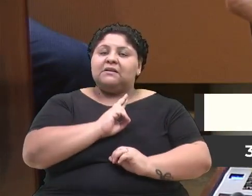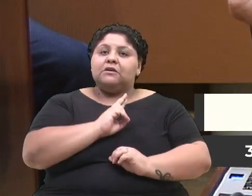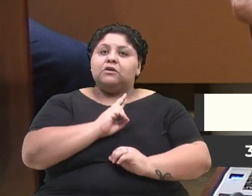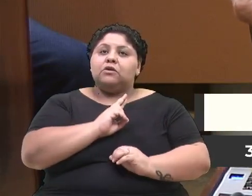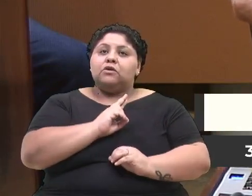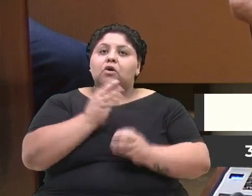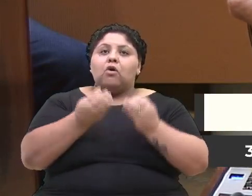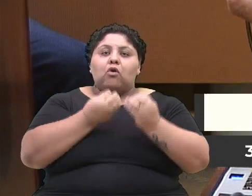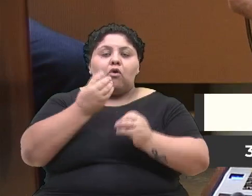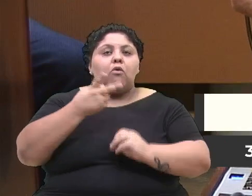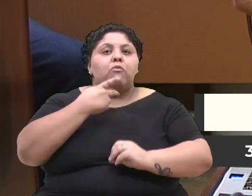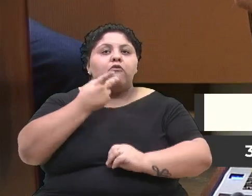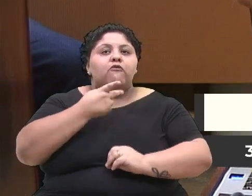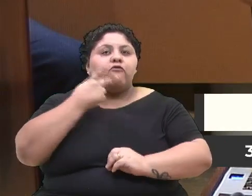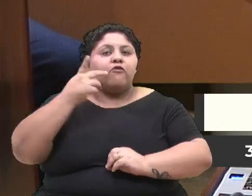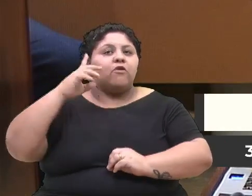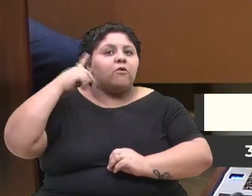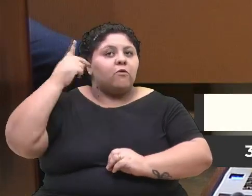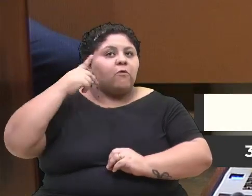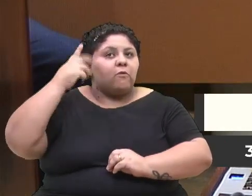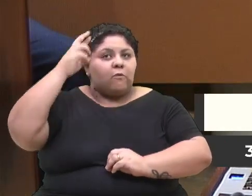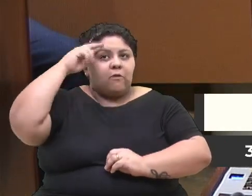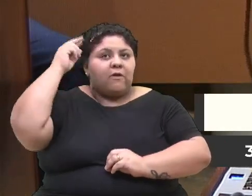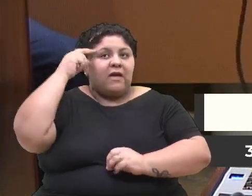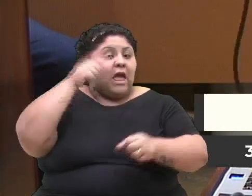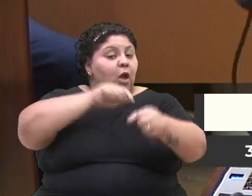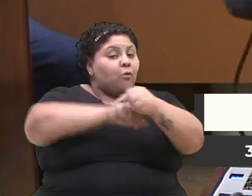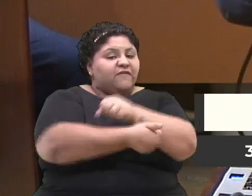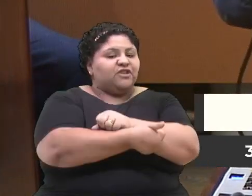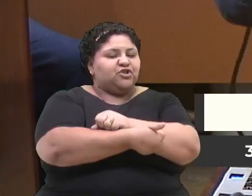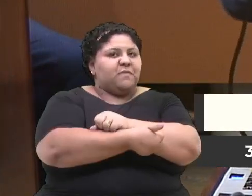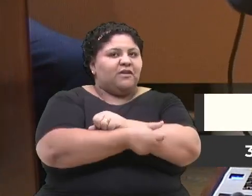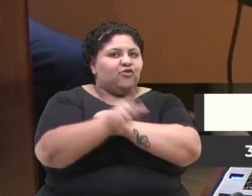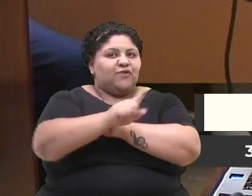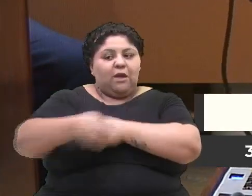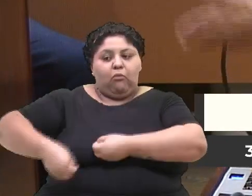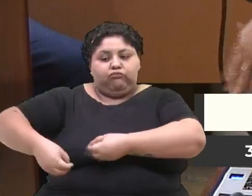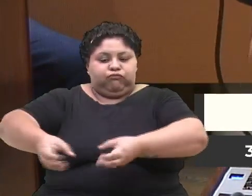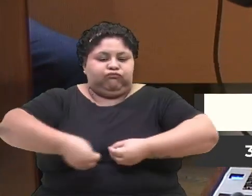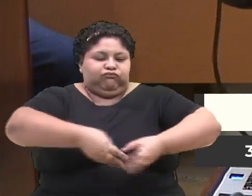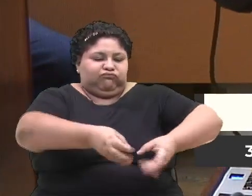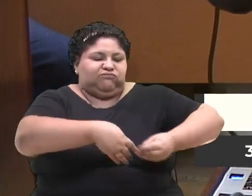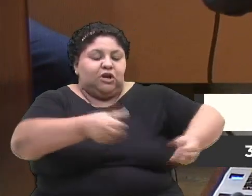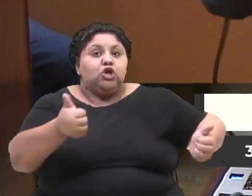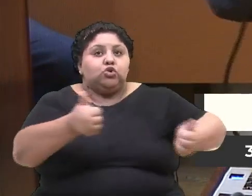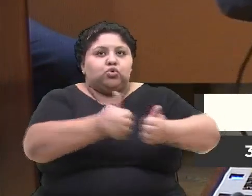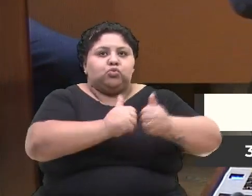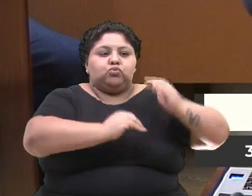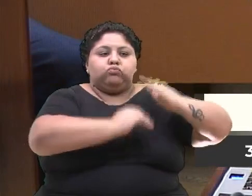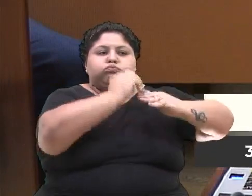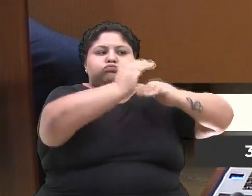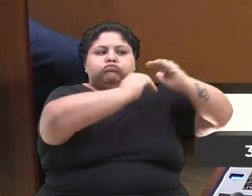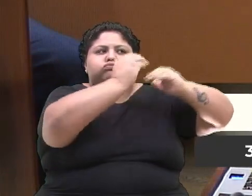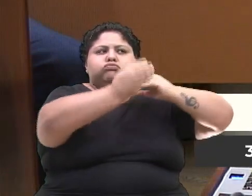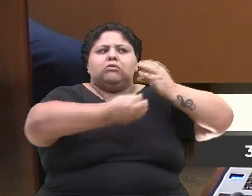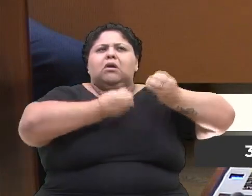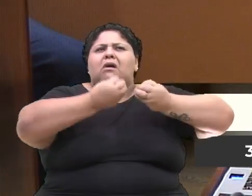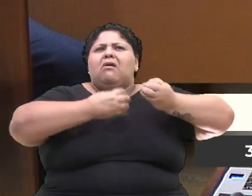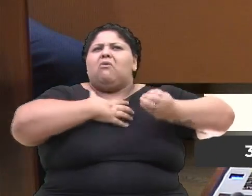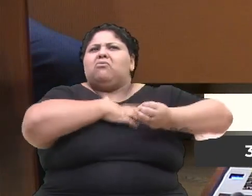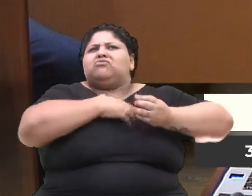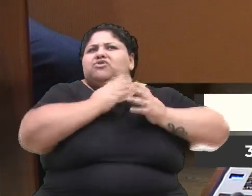Rafael Bueno, né? Que é um investimento. Então, a gente pode, junto, construir, de alguma forma ou de